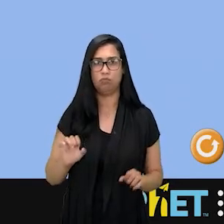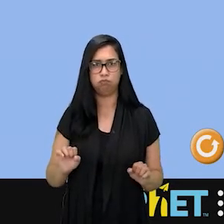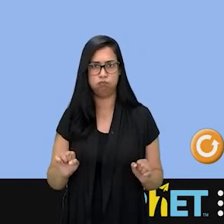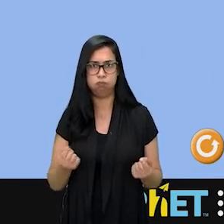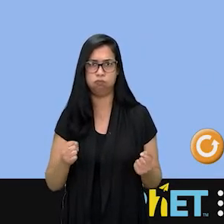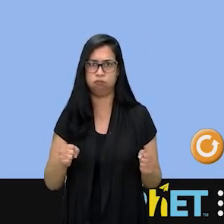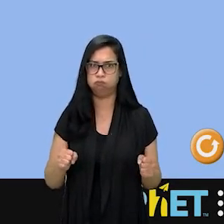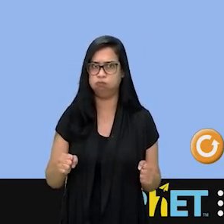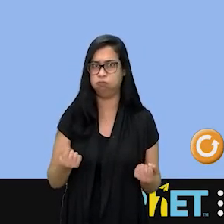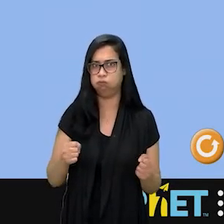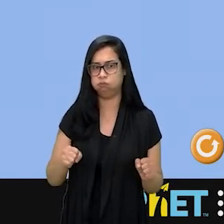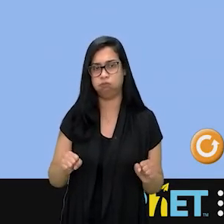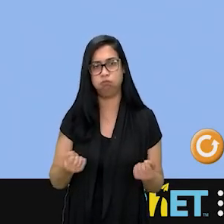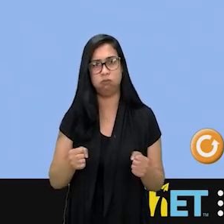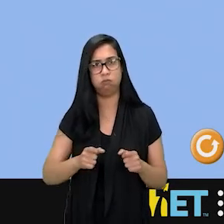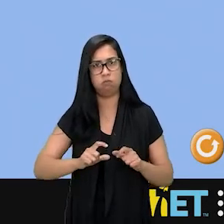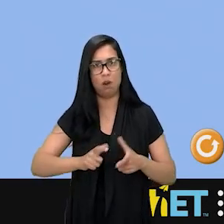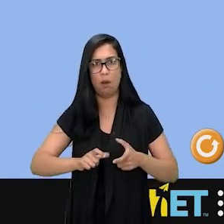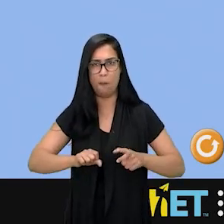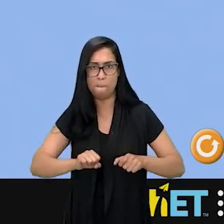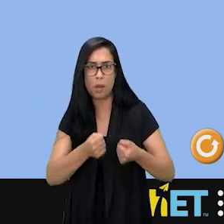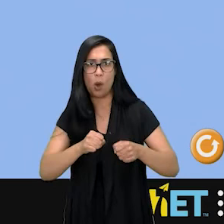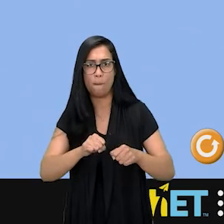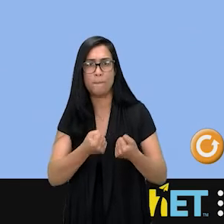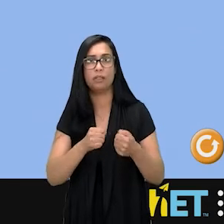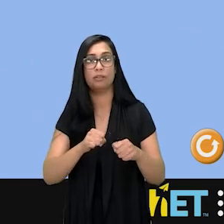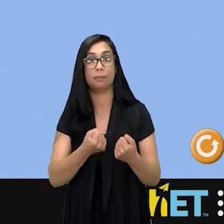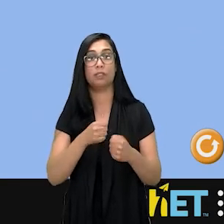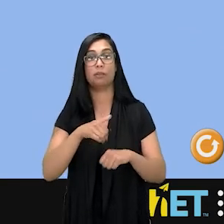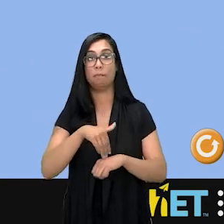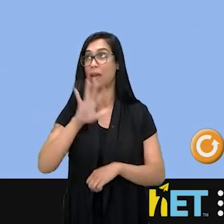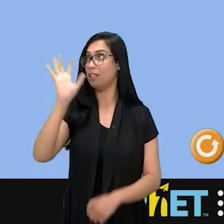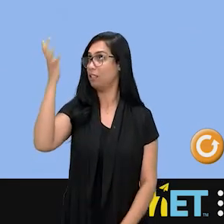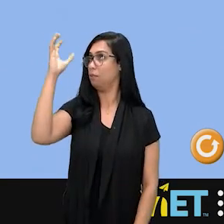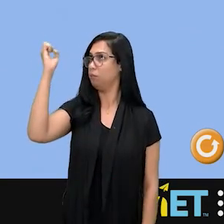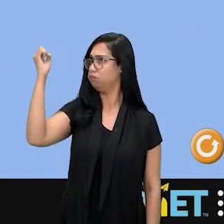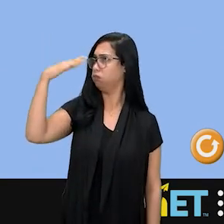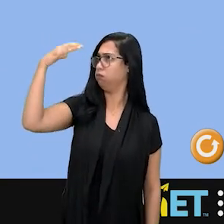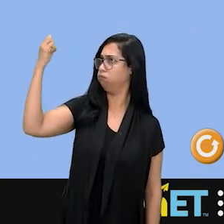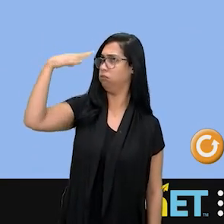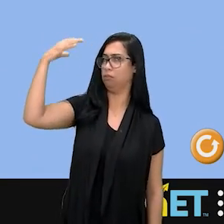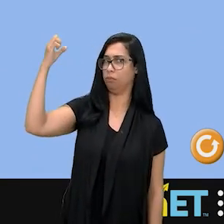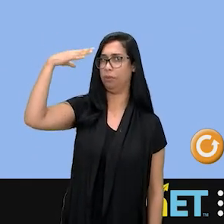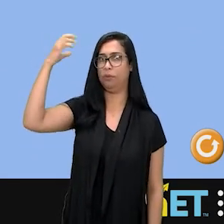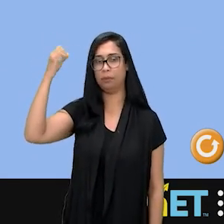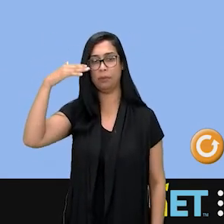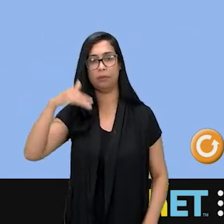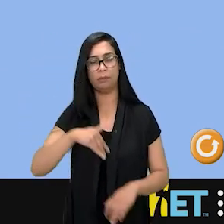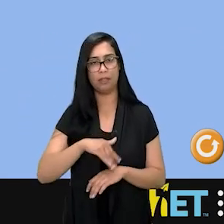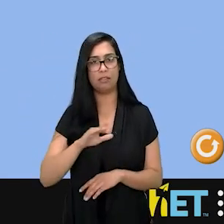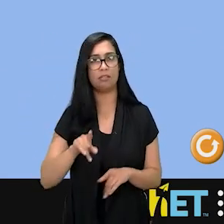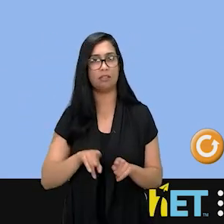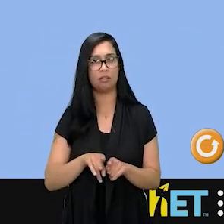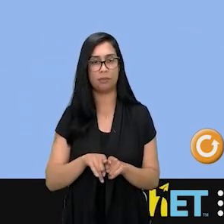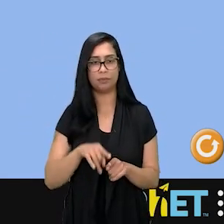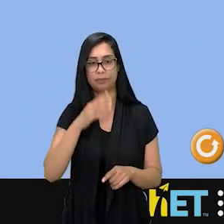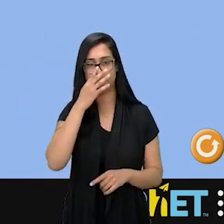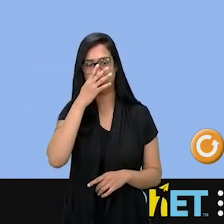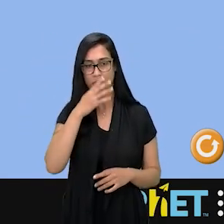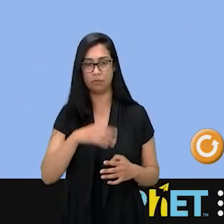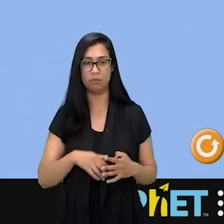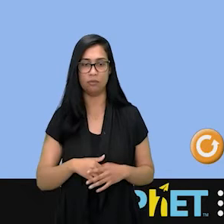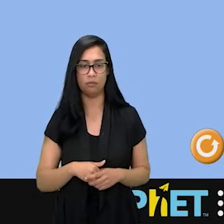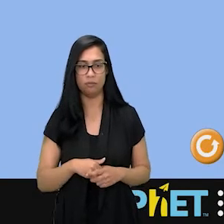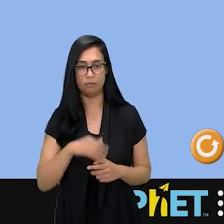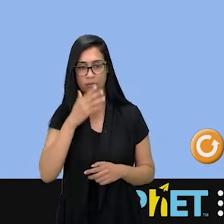lâmpadas acendem mais. Ó, vou colocar lâmpadas diferentes. Essa lâmpada aqui, eu vou diminuir a resistência dela, tá? Para ver o